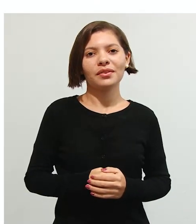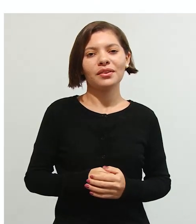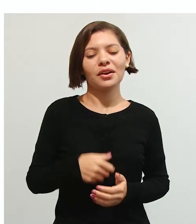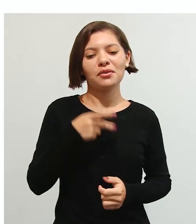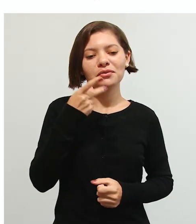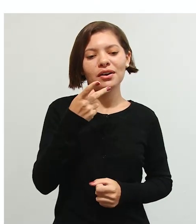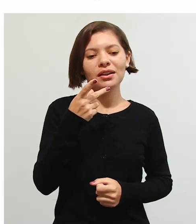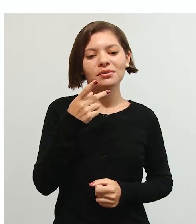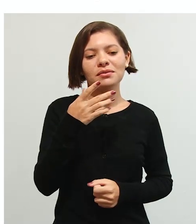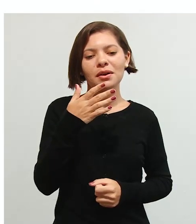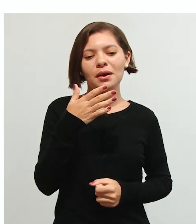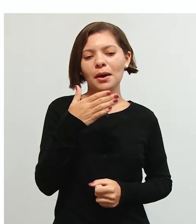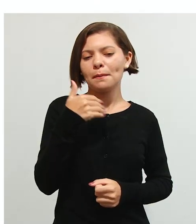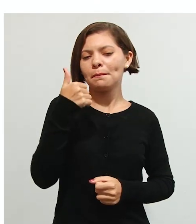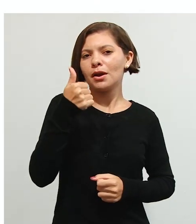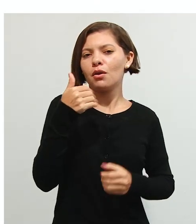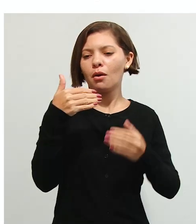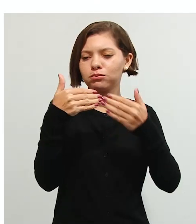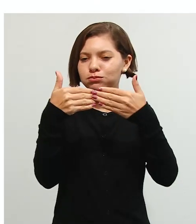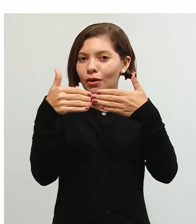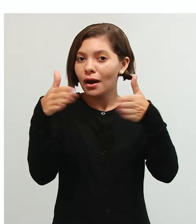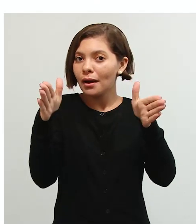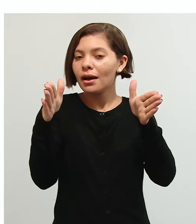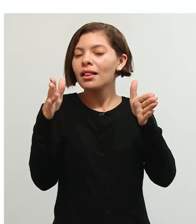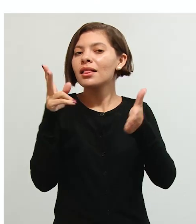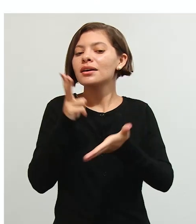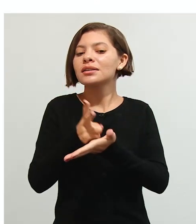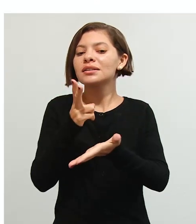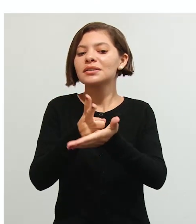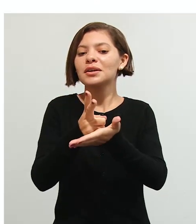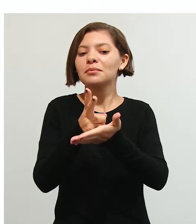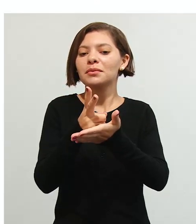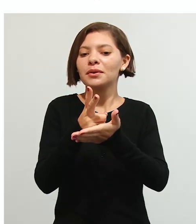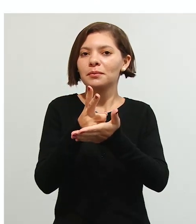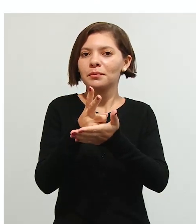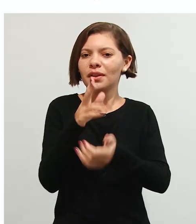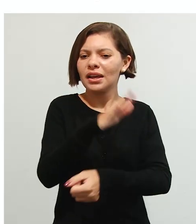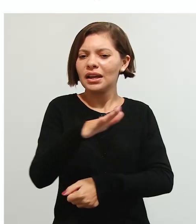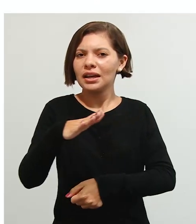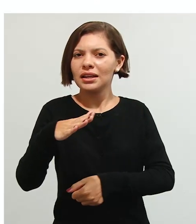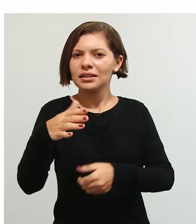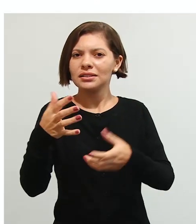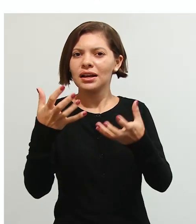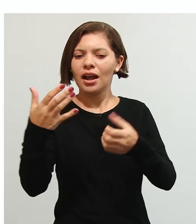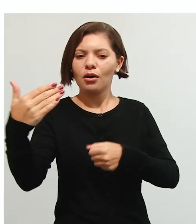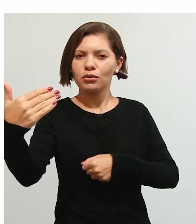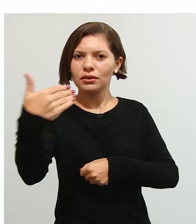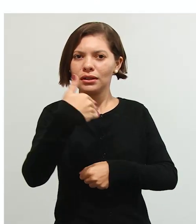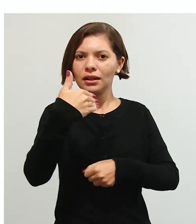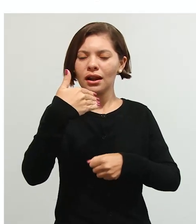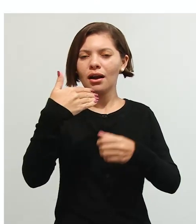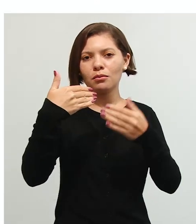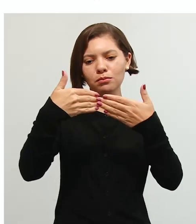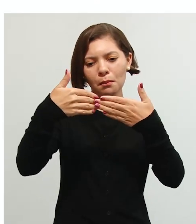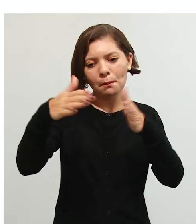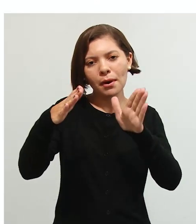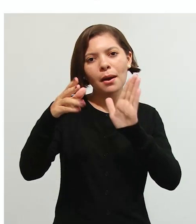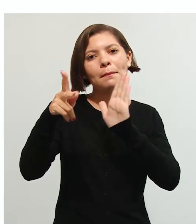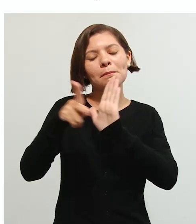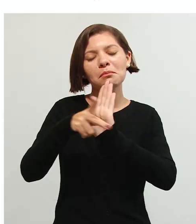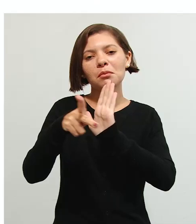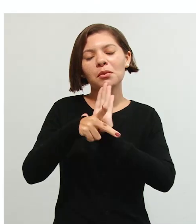diz assim: é melhor a porta ficar aberta, para que se alguma criança quiser entrar, ela mesma abre.